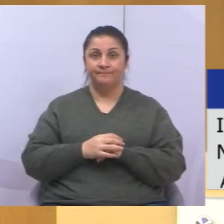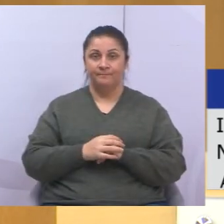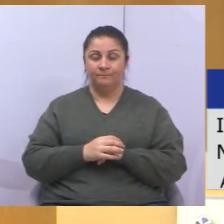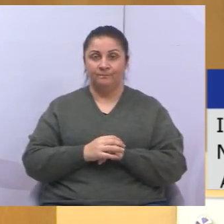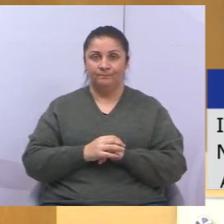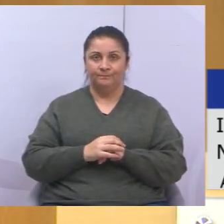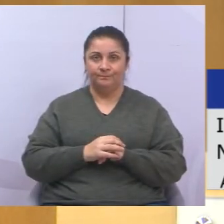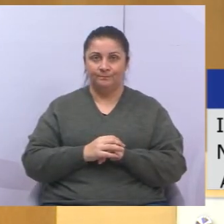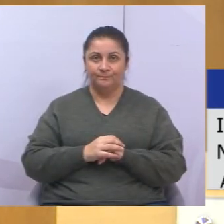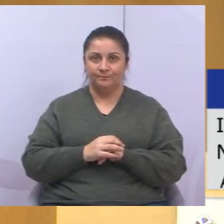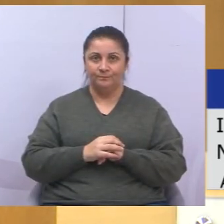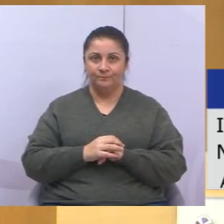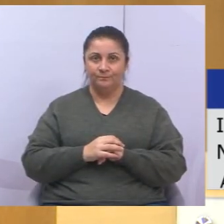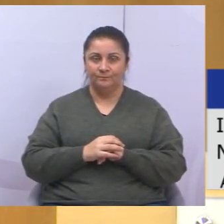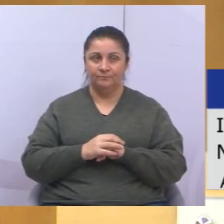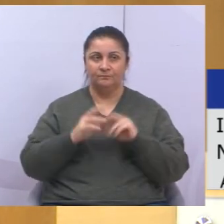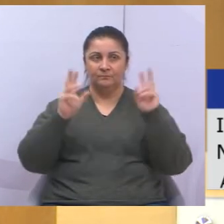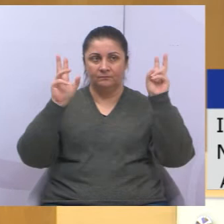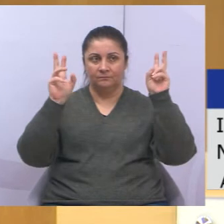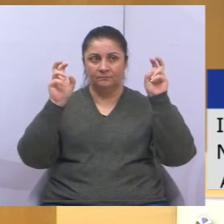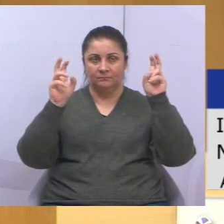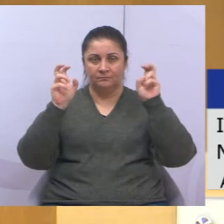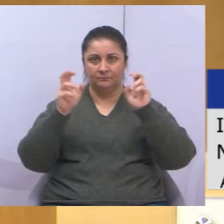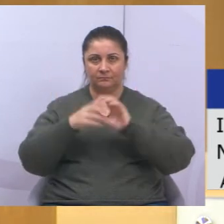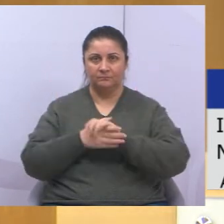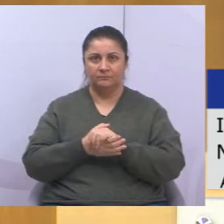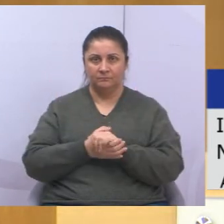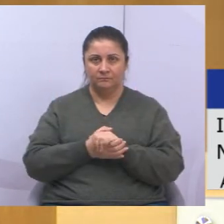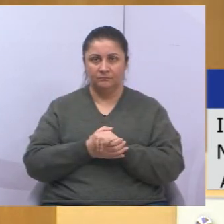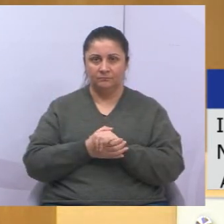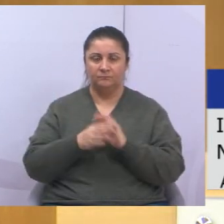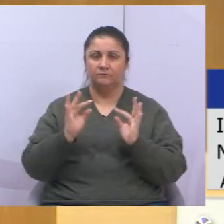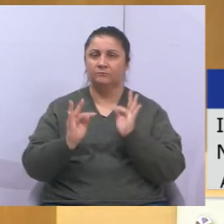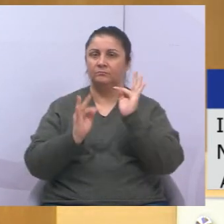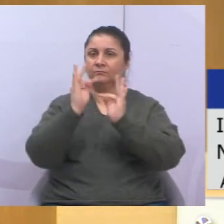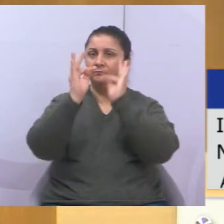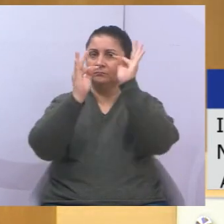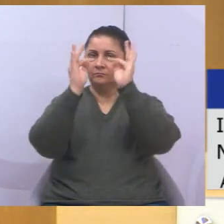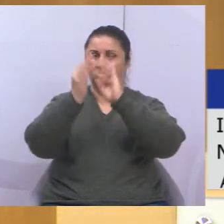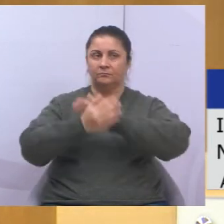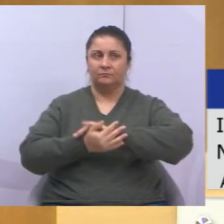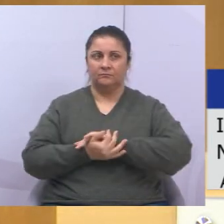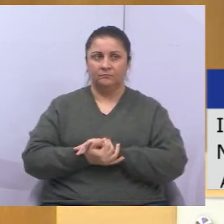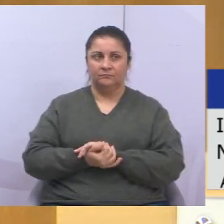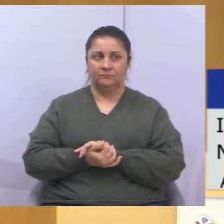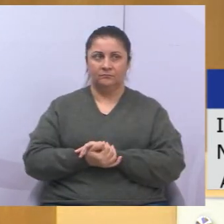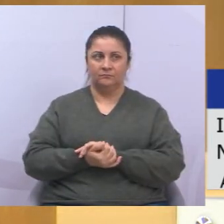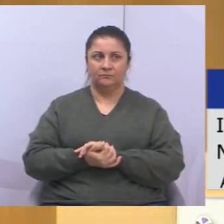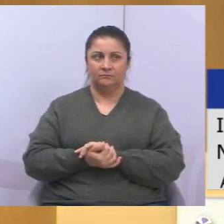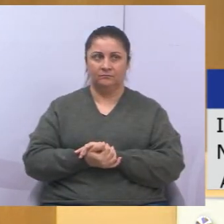E com relação aos meios tecnológicos, né, eu